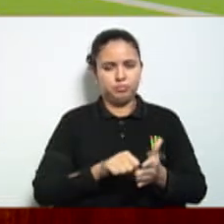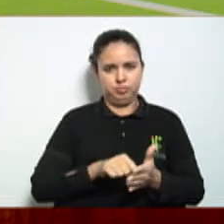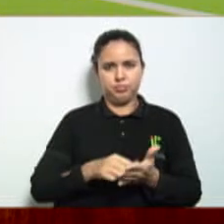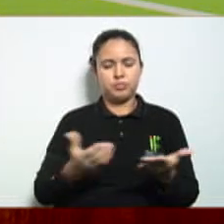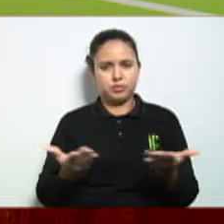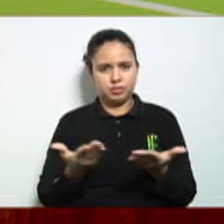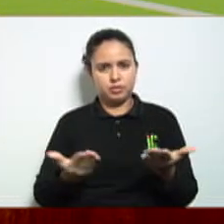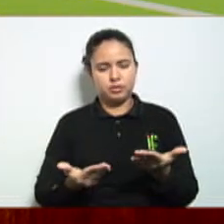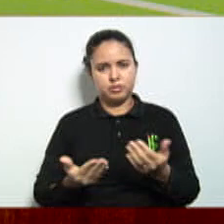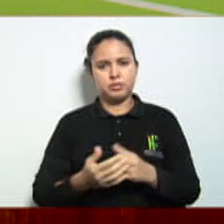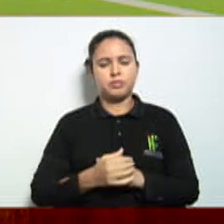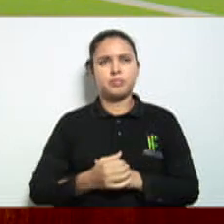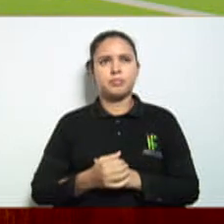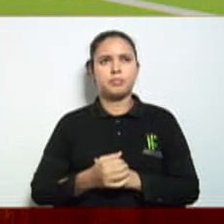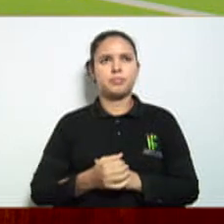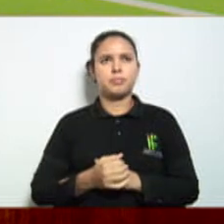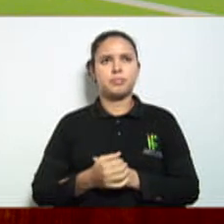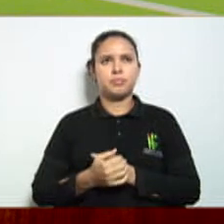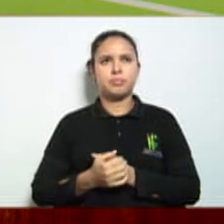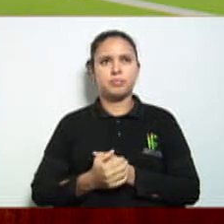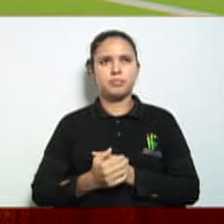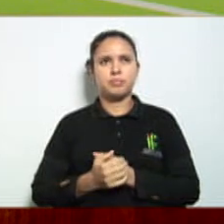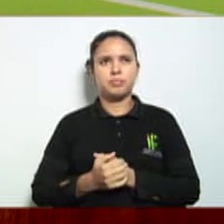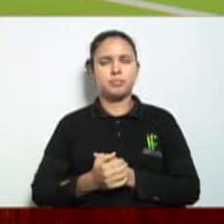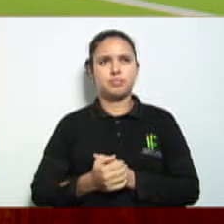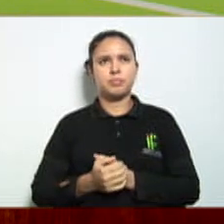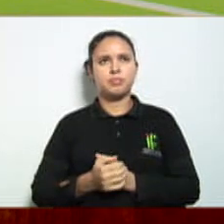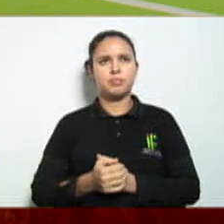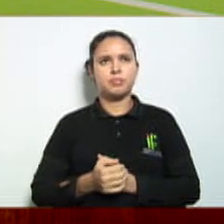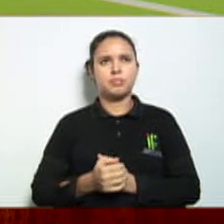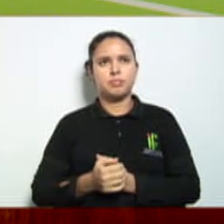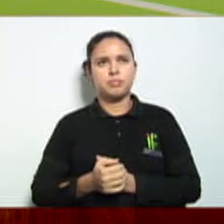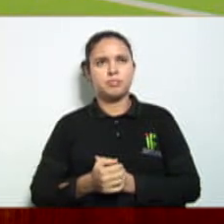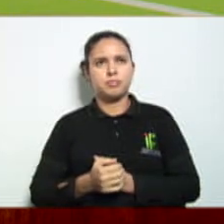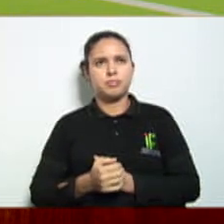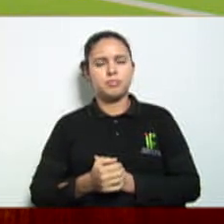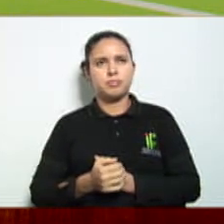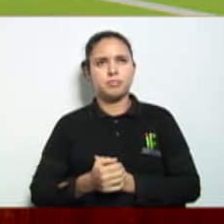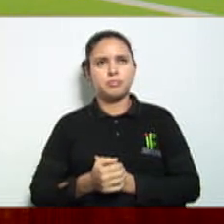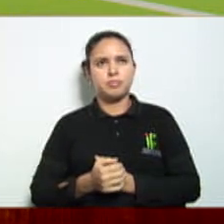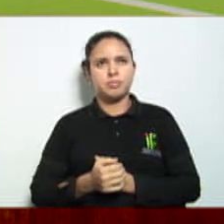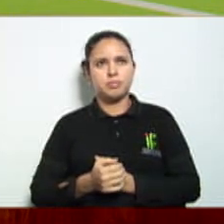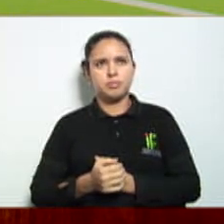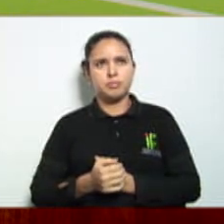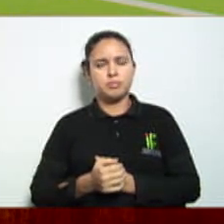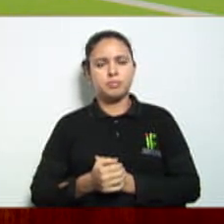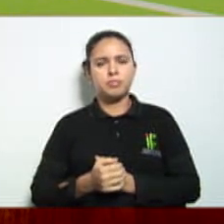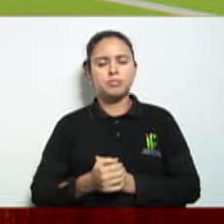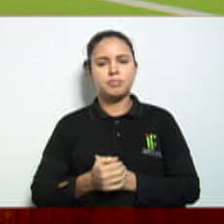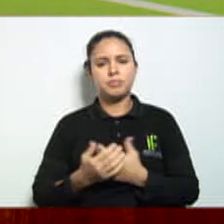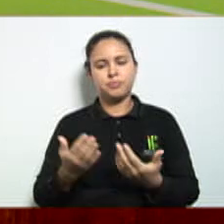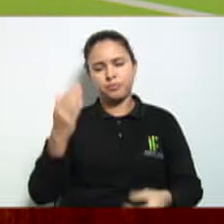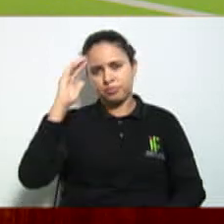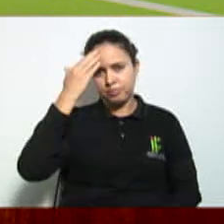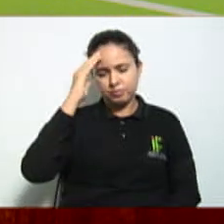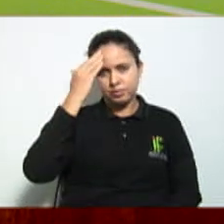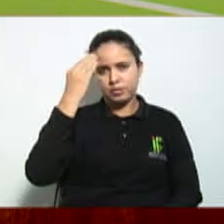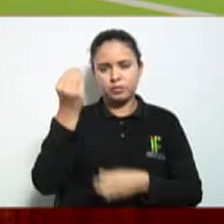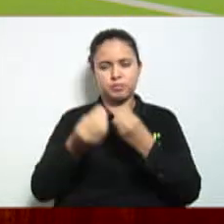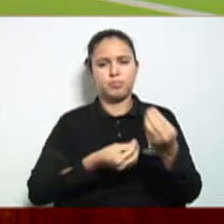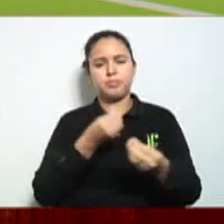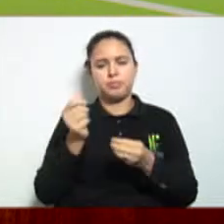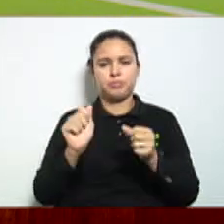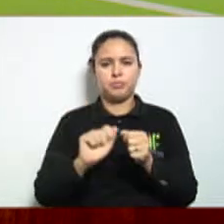início. Então tá um pouquinho a questão de não entenderem quando foi colocada a questão de como é